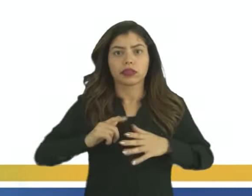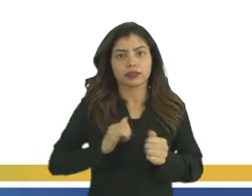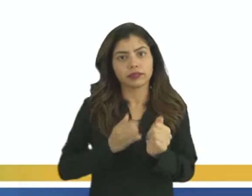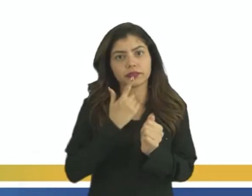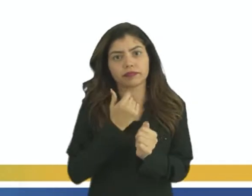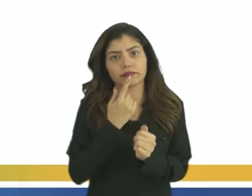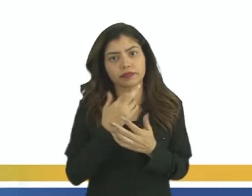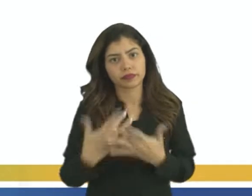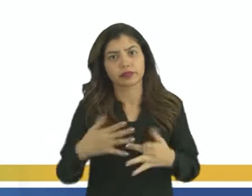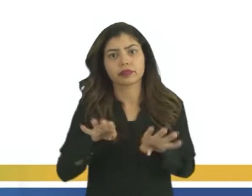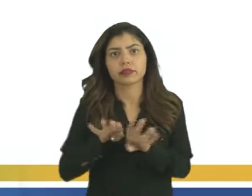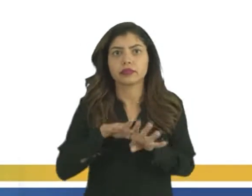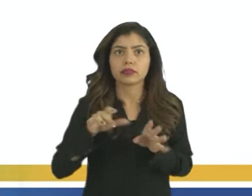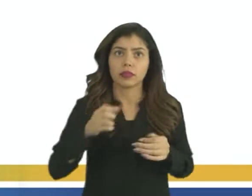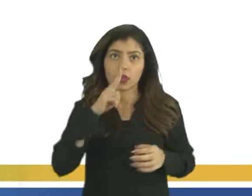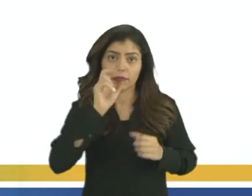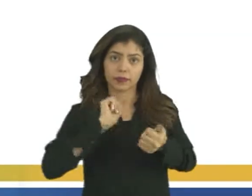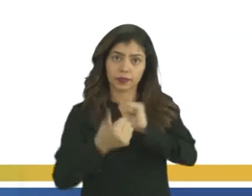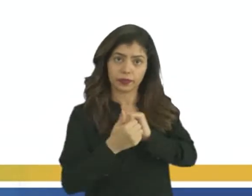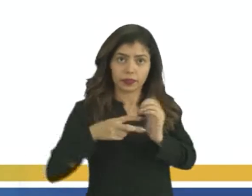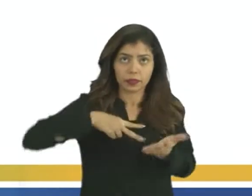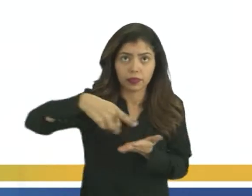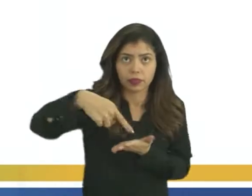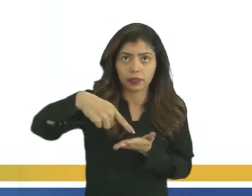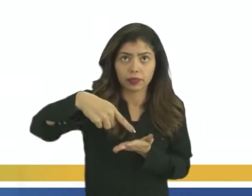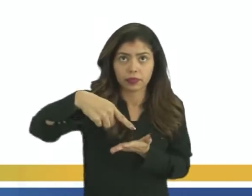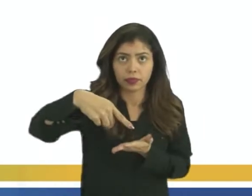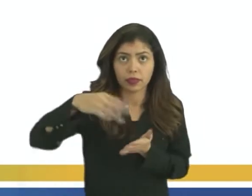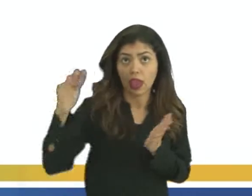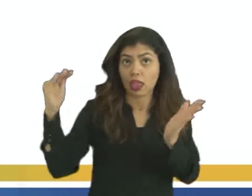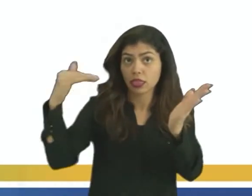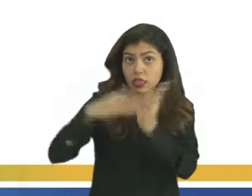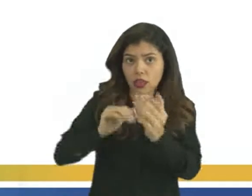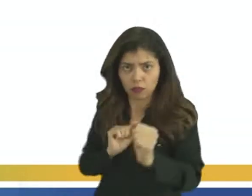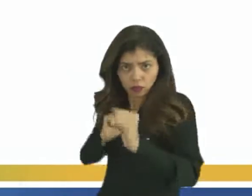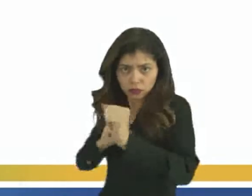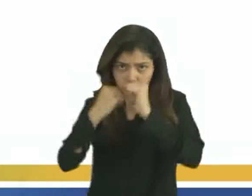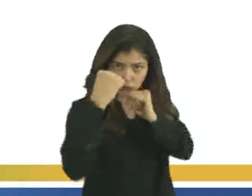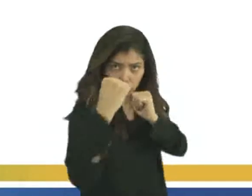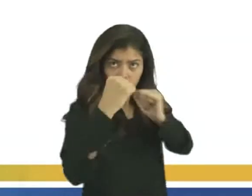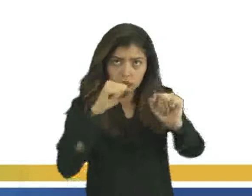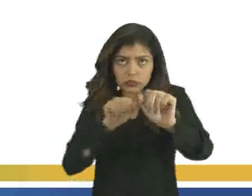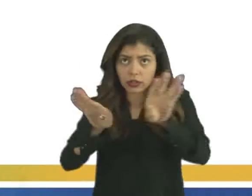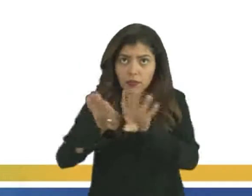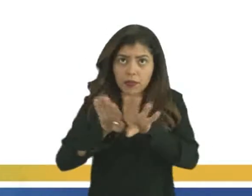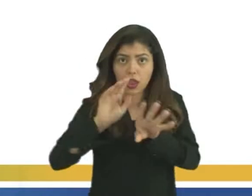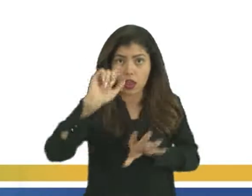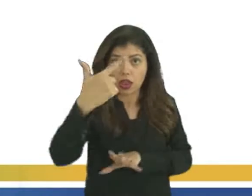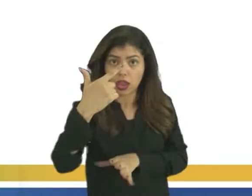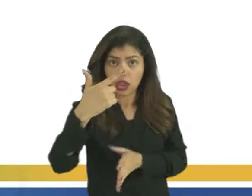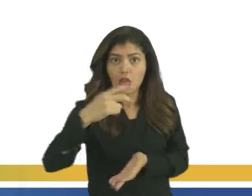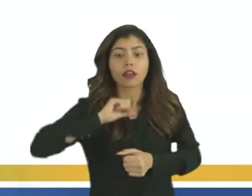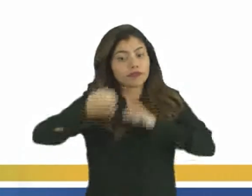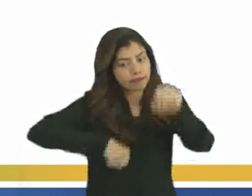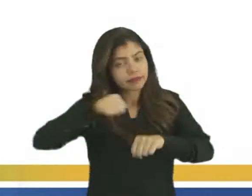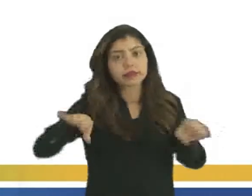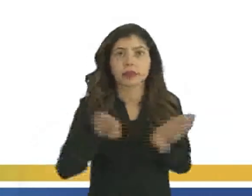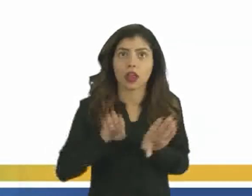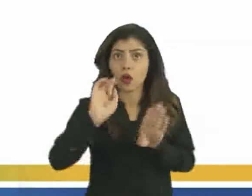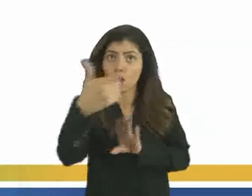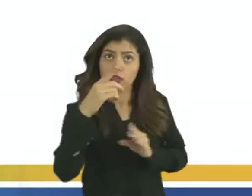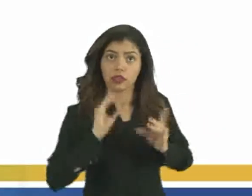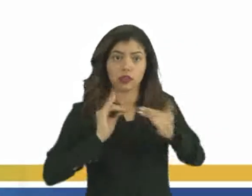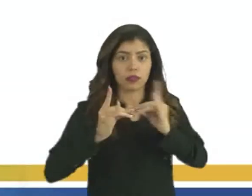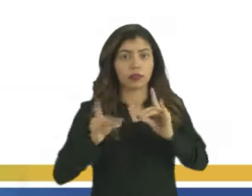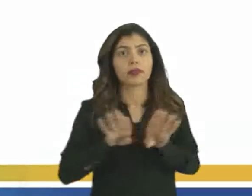e aumentar o desempenho em esportes como corrida, triatlon, até MMA e principalmente uma certa prova de ciclismo. Outro